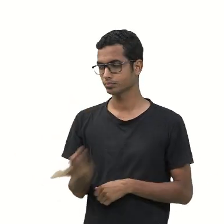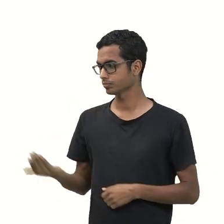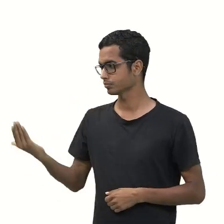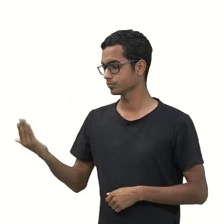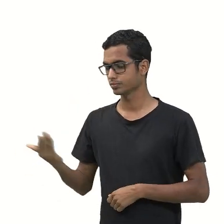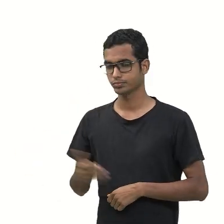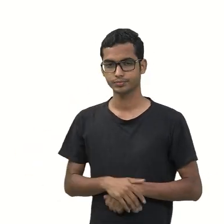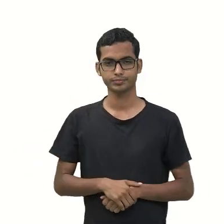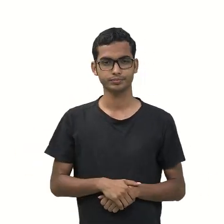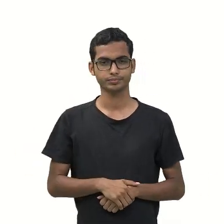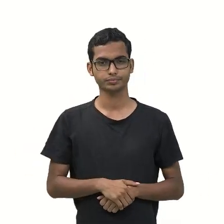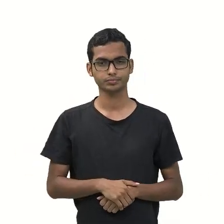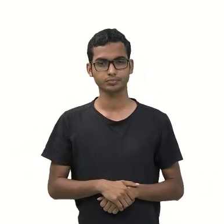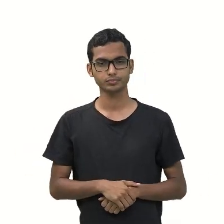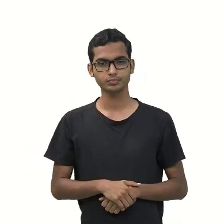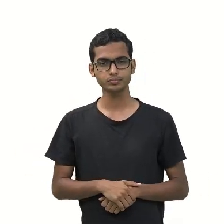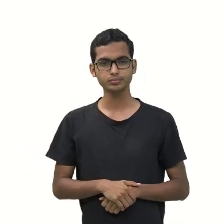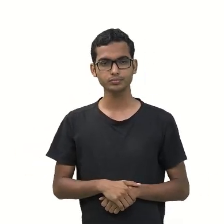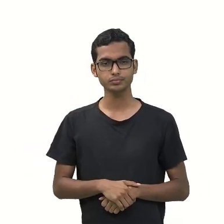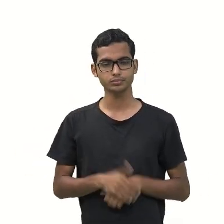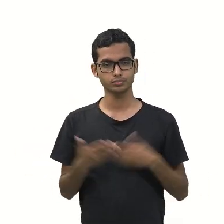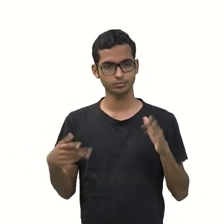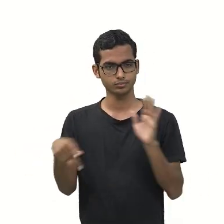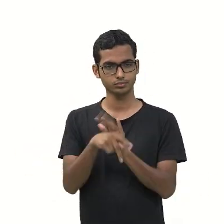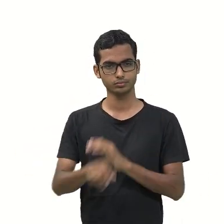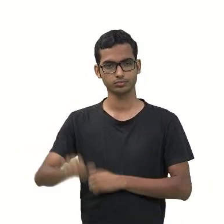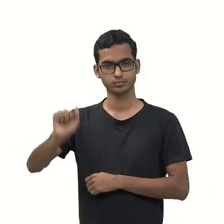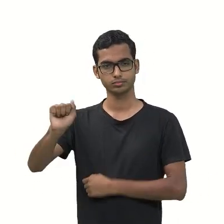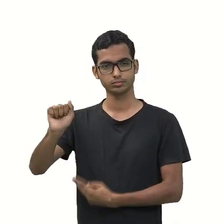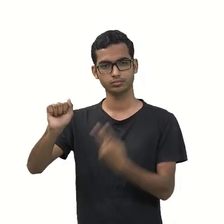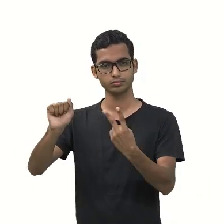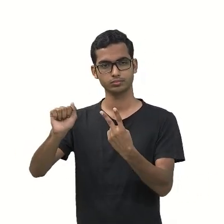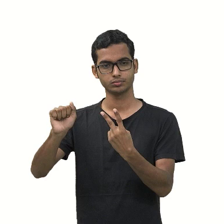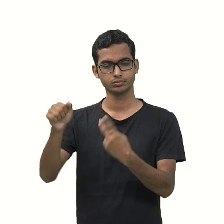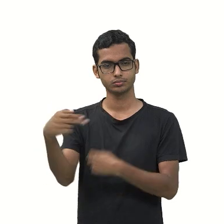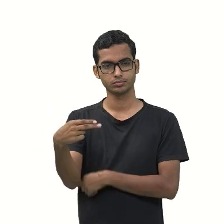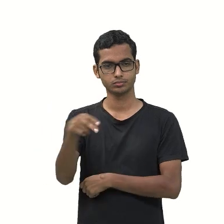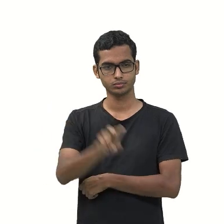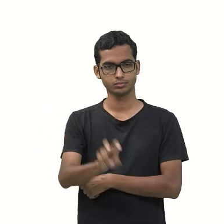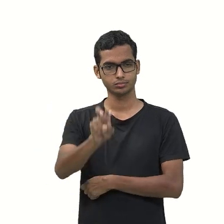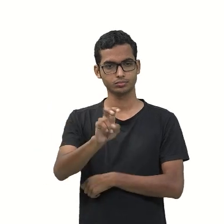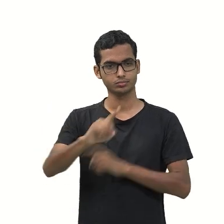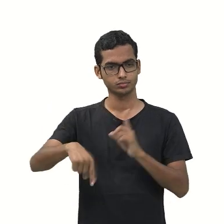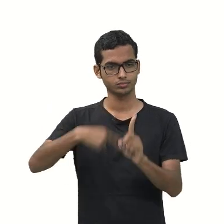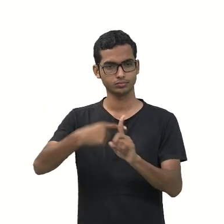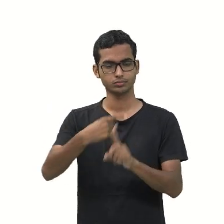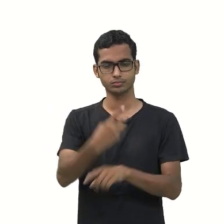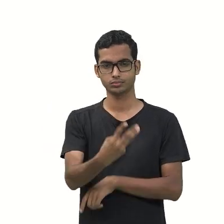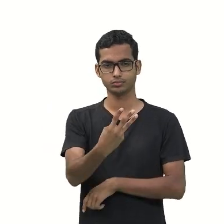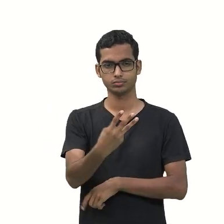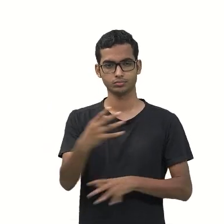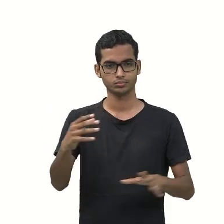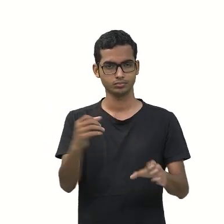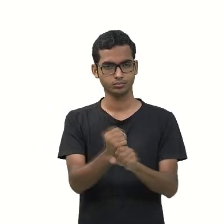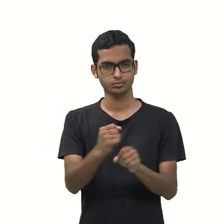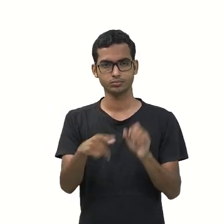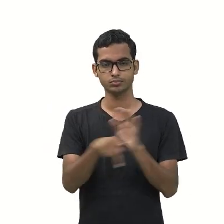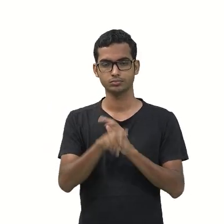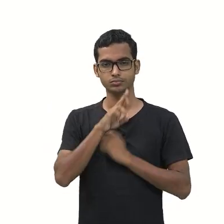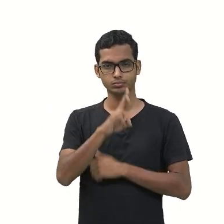é 5. Então, meu A2 será 5 mais 3. Meu A2